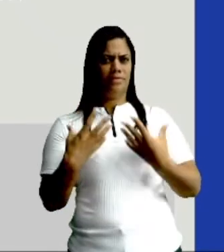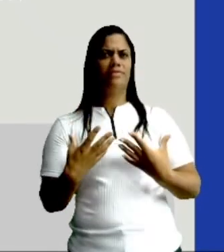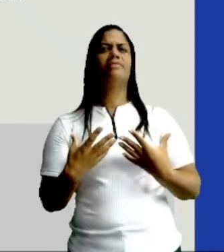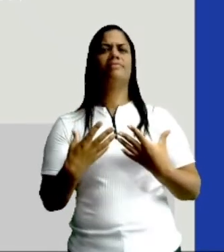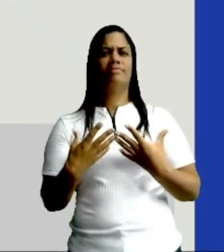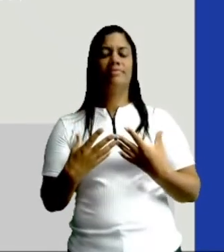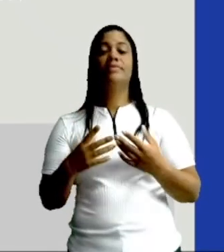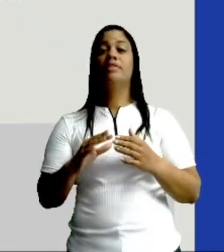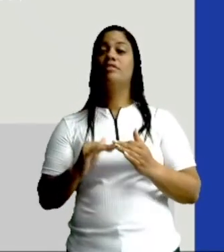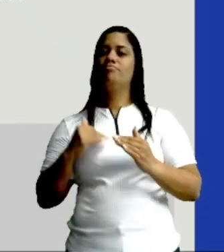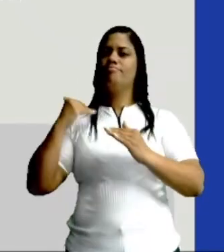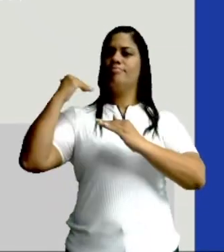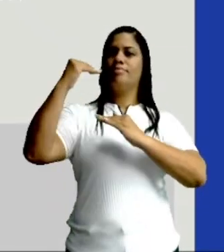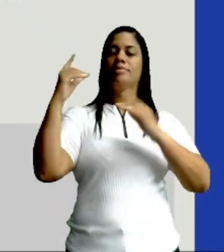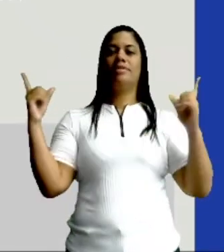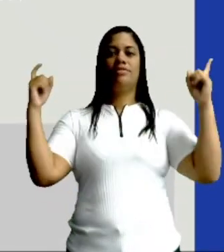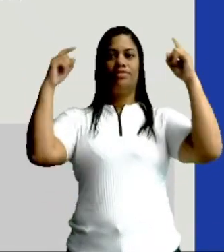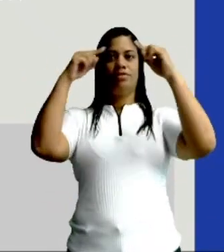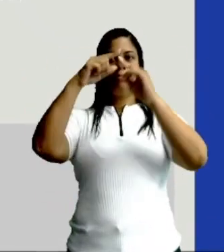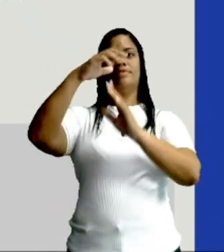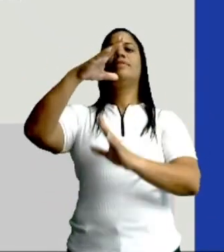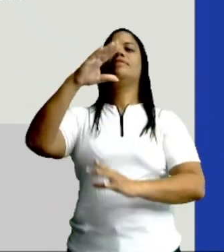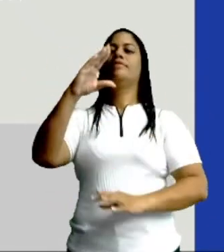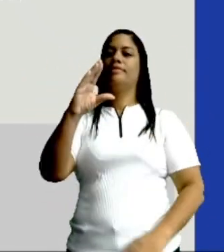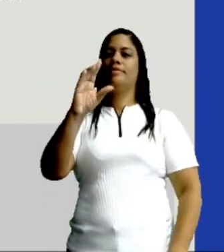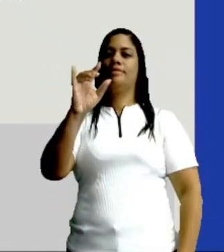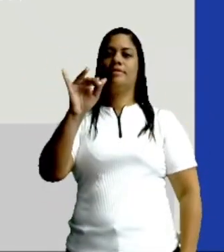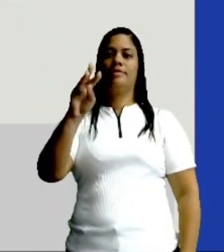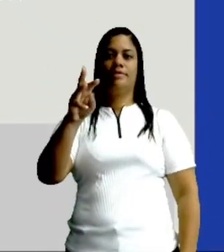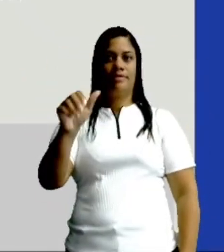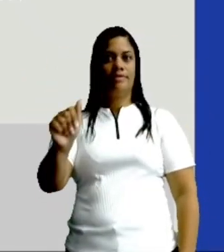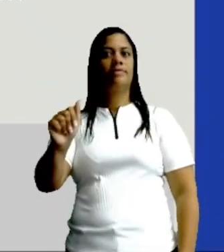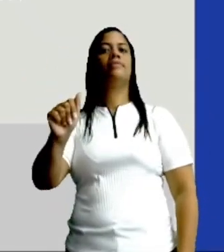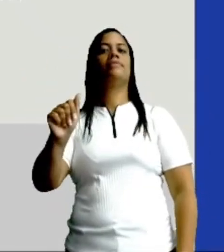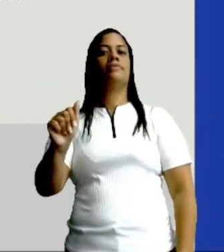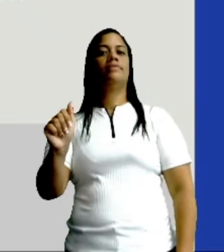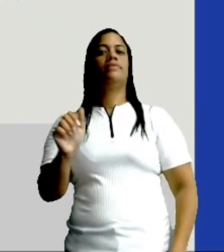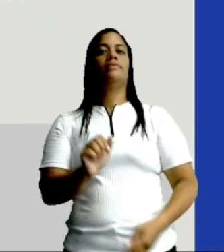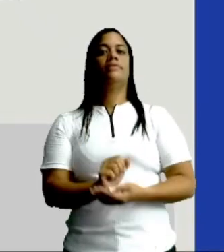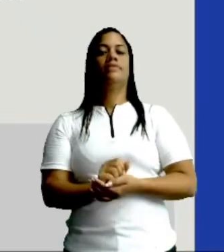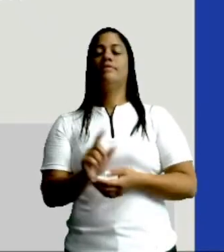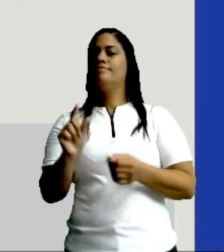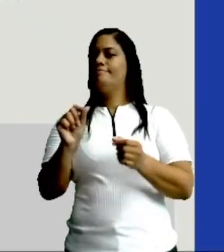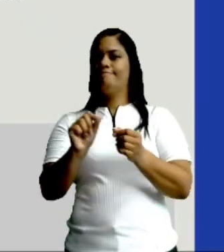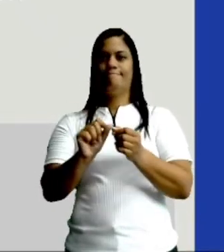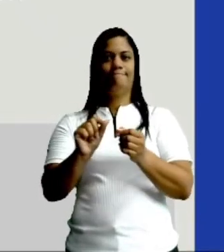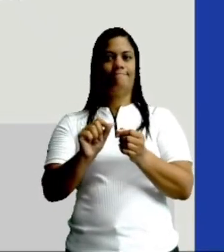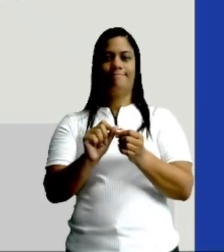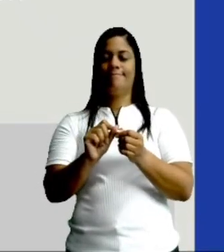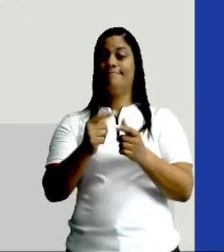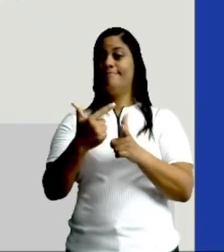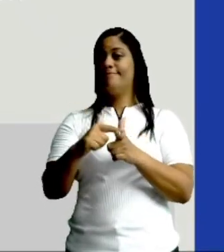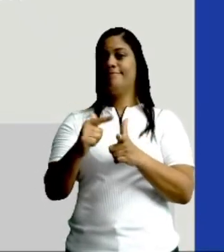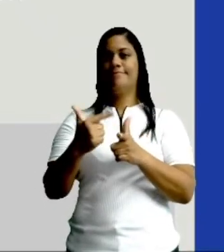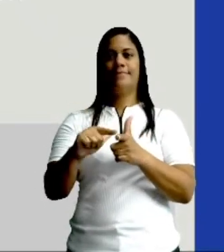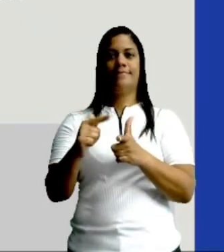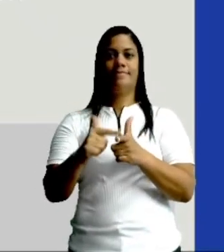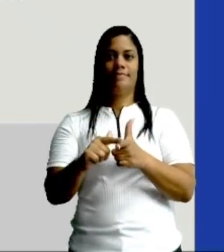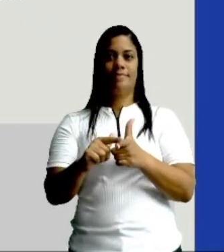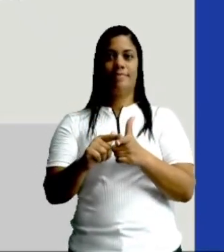superar as dificuldades climáticas. Apesar disso, ela não foi capaz de resolver os